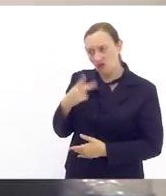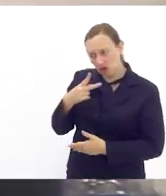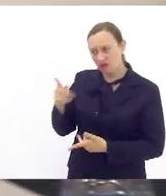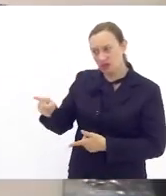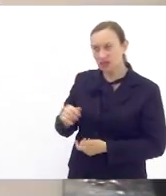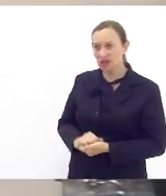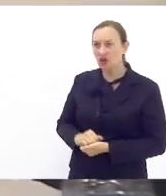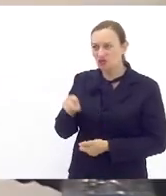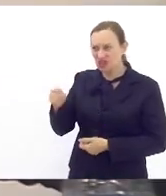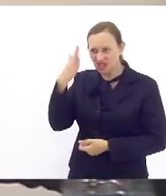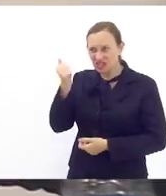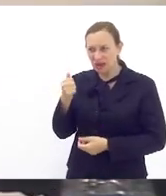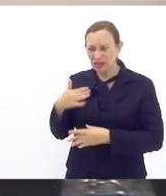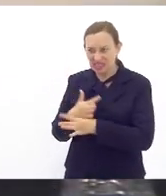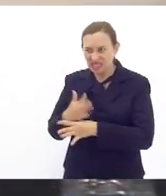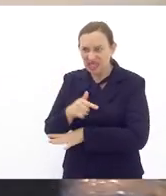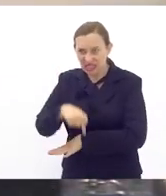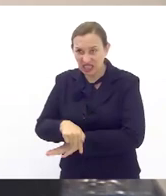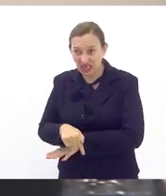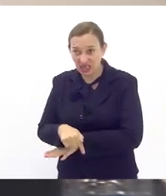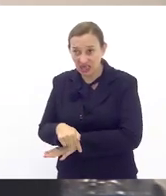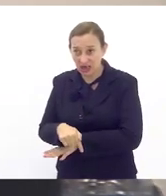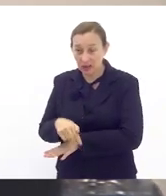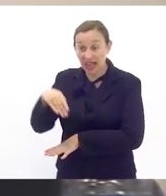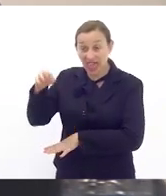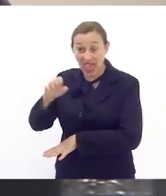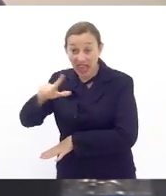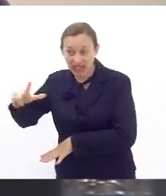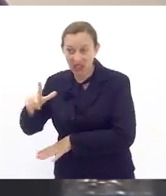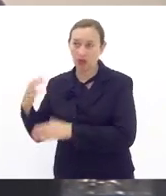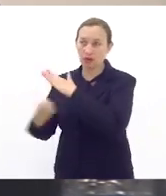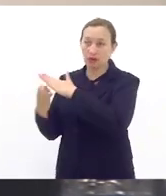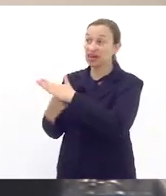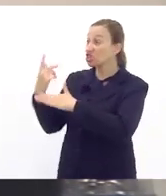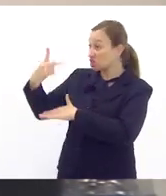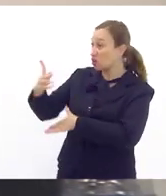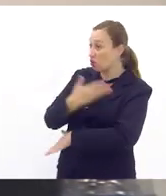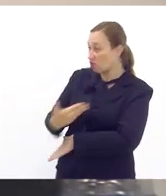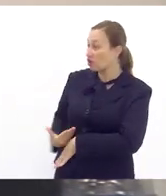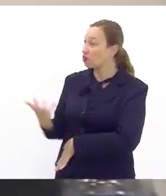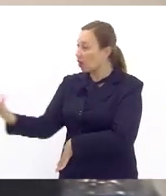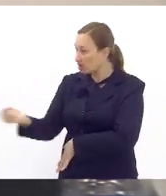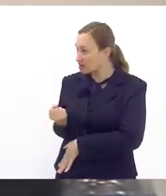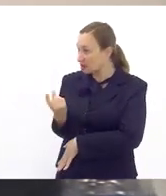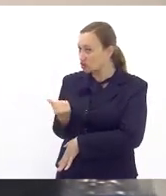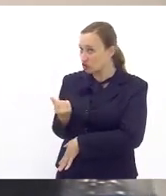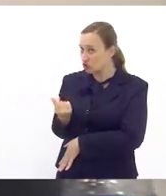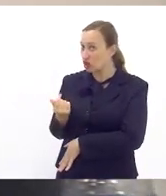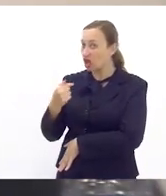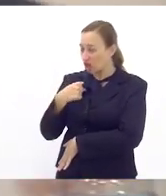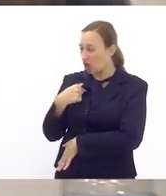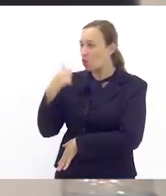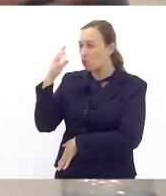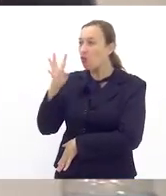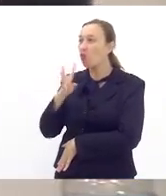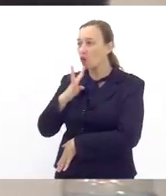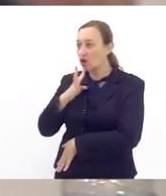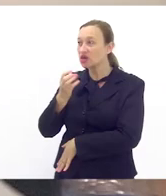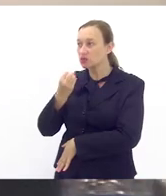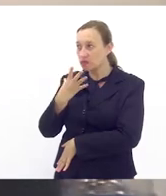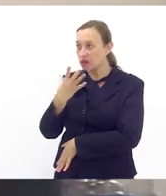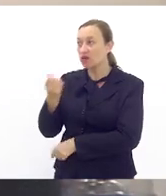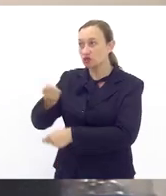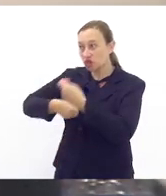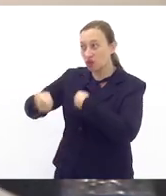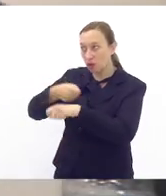você sabe que essa cidade aqui ela é atendida pela enel e que tem o governo ganha dinheiro com isso eu sou um cara internacionalista não sou xenófago